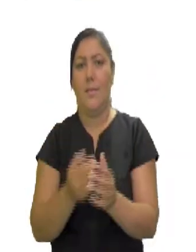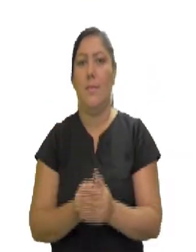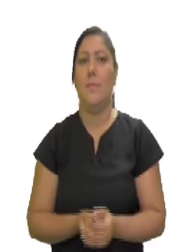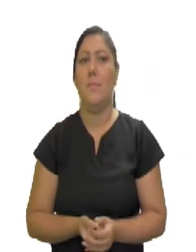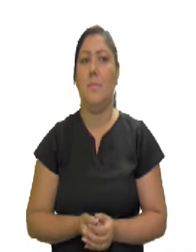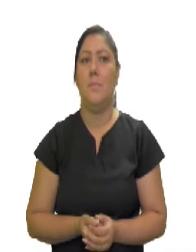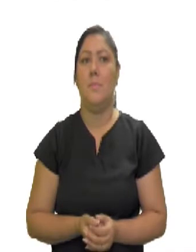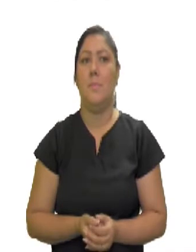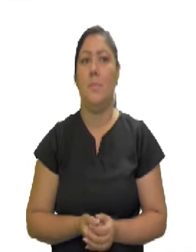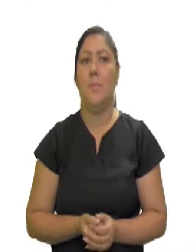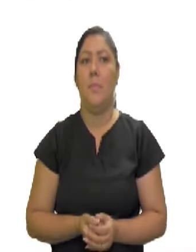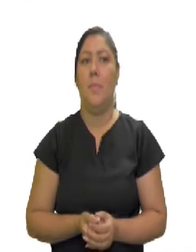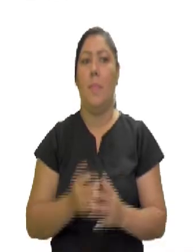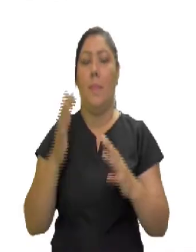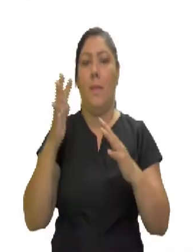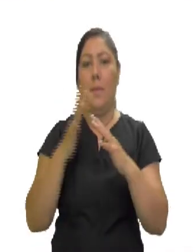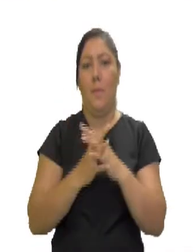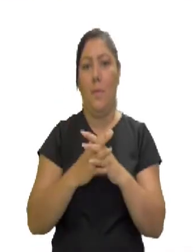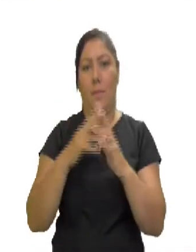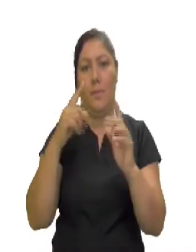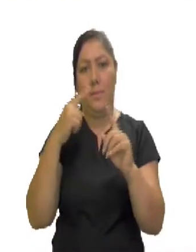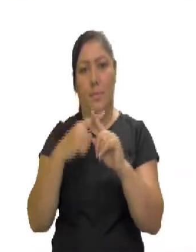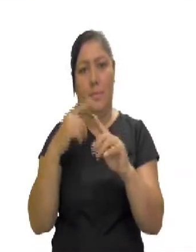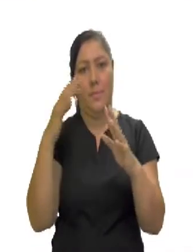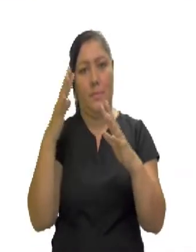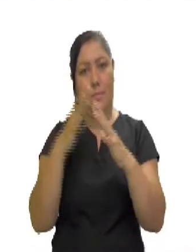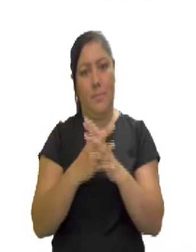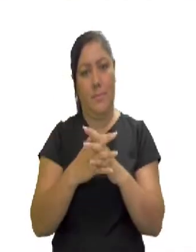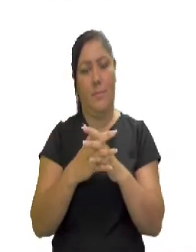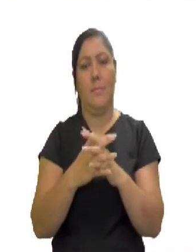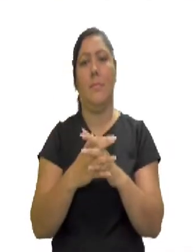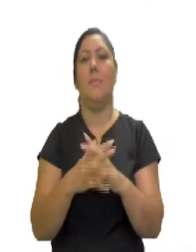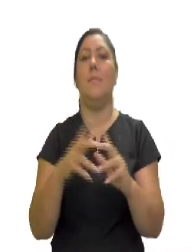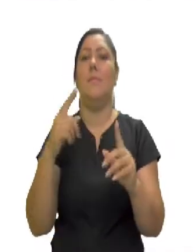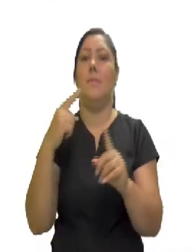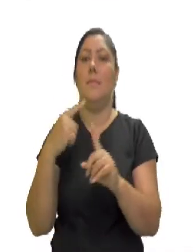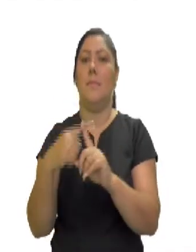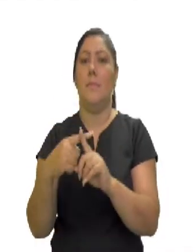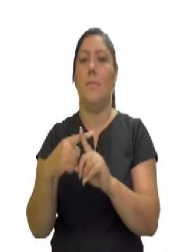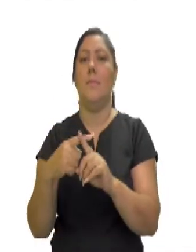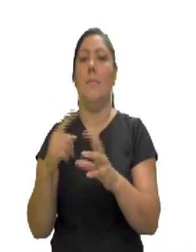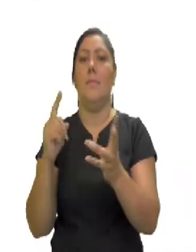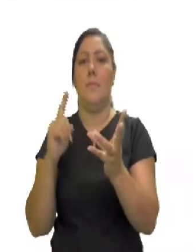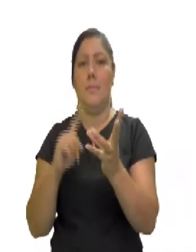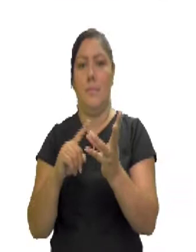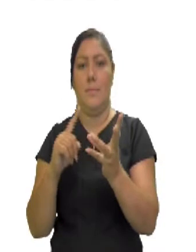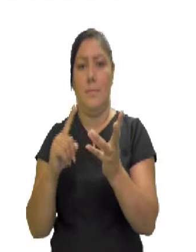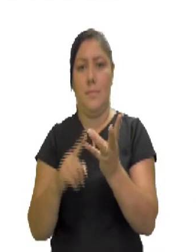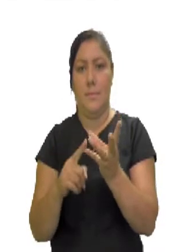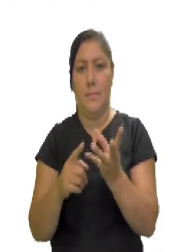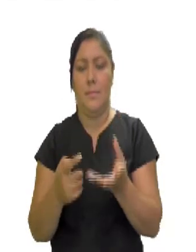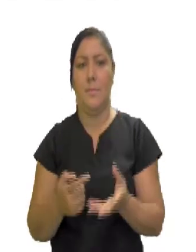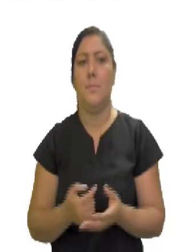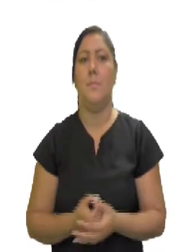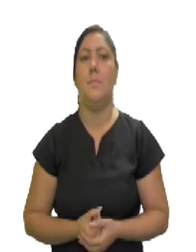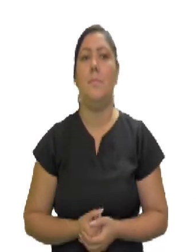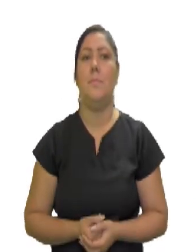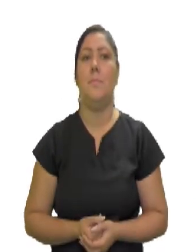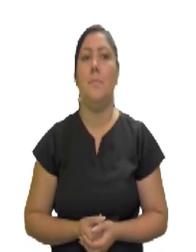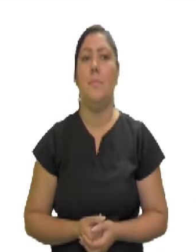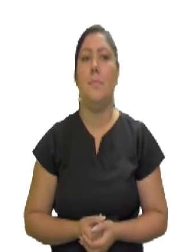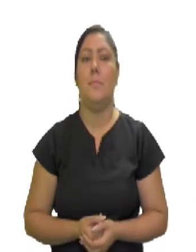Consoante mais consoante e mais vogal. Ó, consoante mais consoante e mais